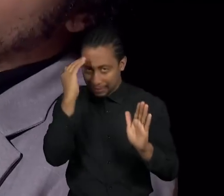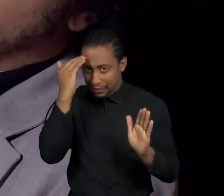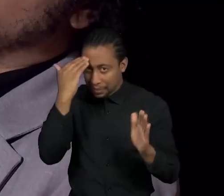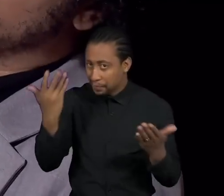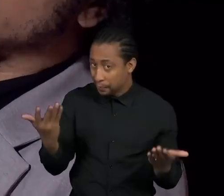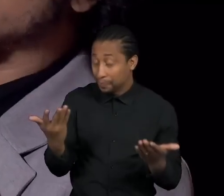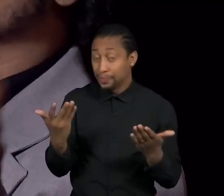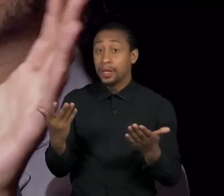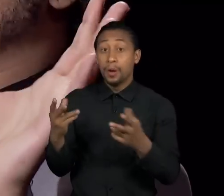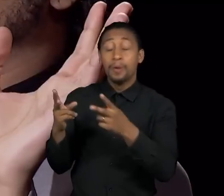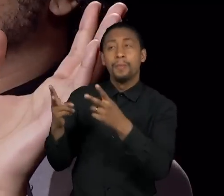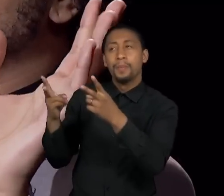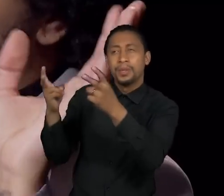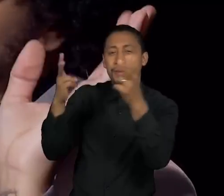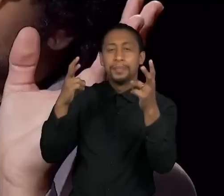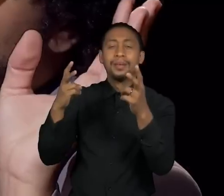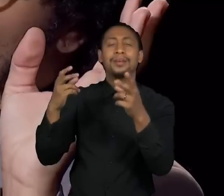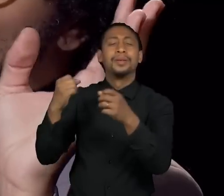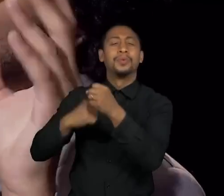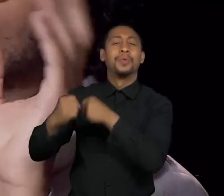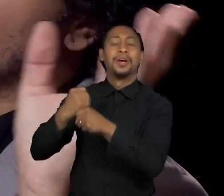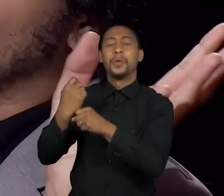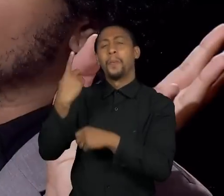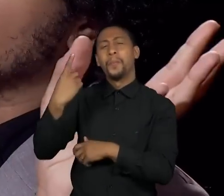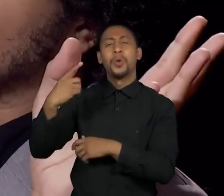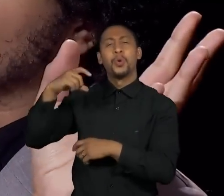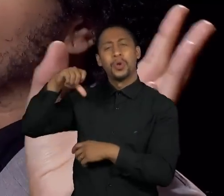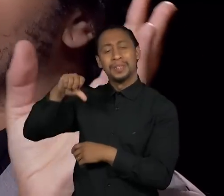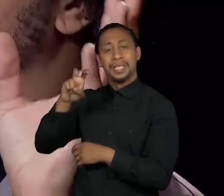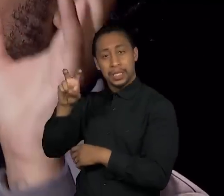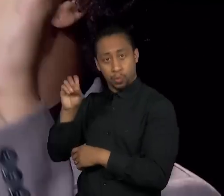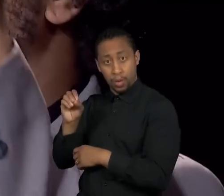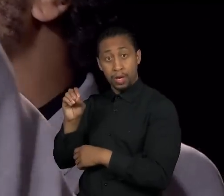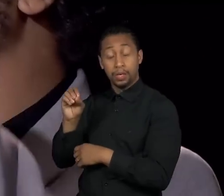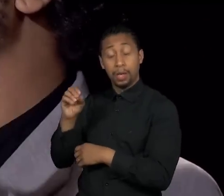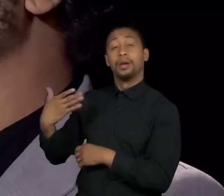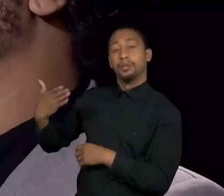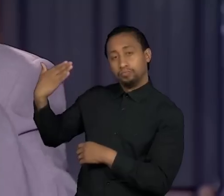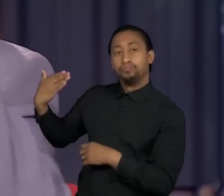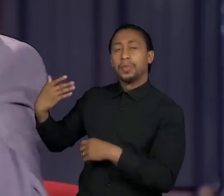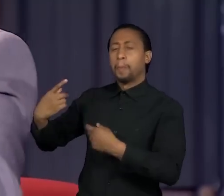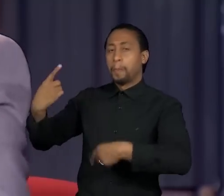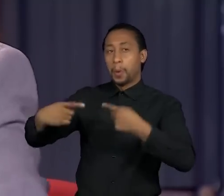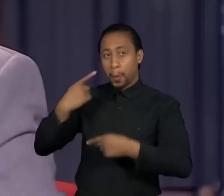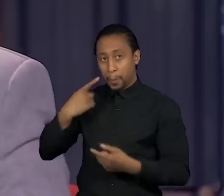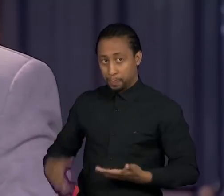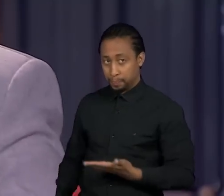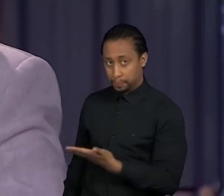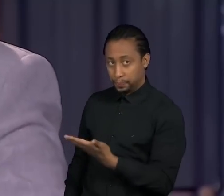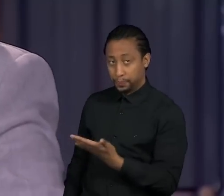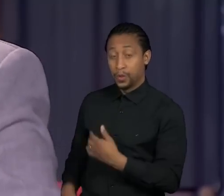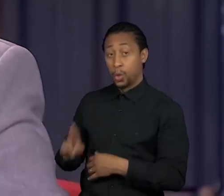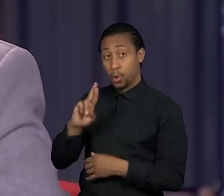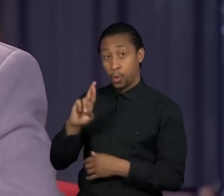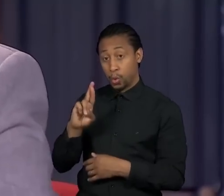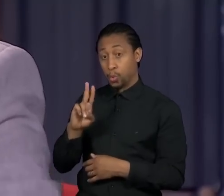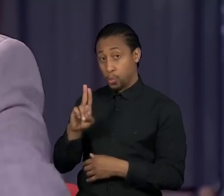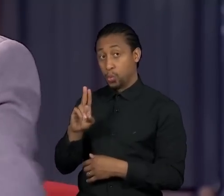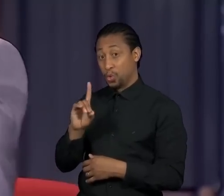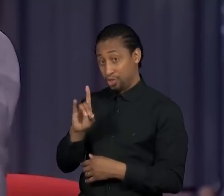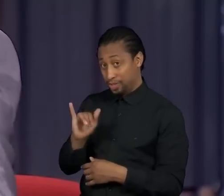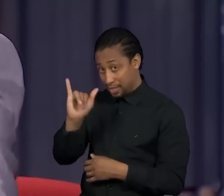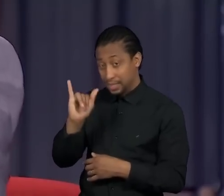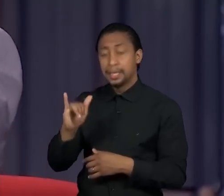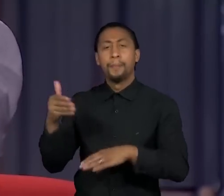eu vi mesmo que nos anos 50 um cara lá, Rudy Ray Moore, já tava colocando negro dentro do cinema, negro fazendo comédia